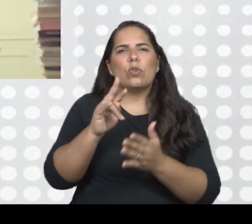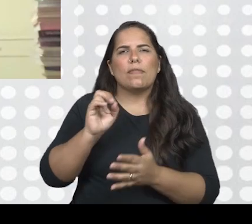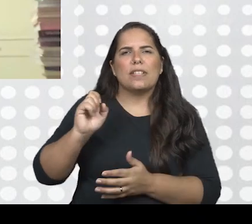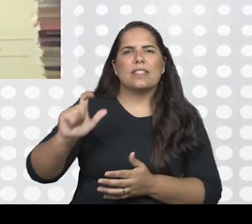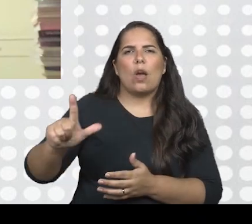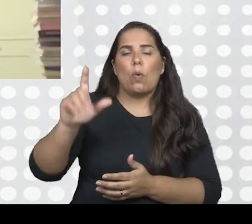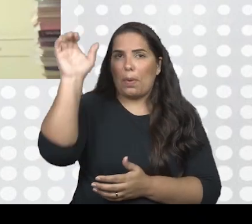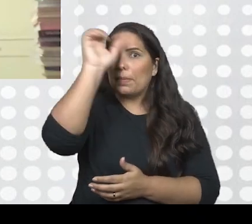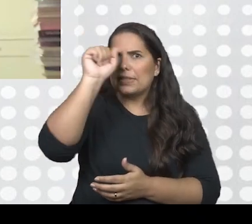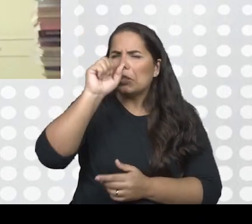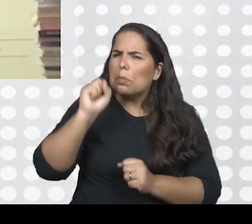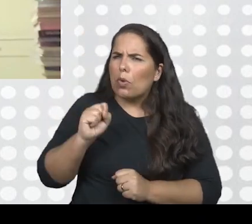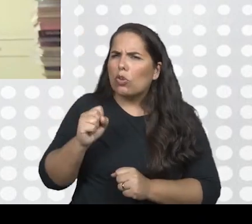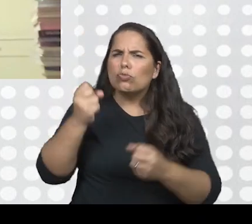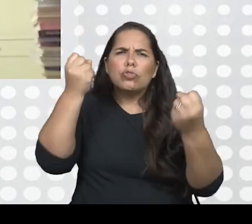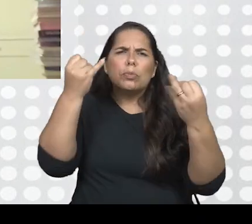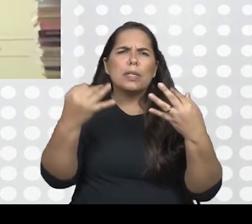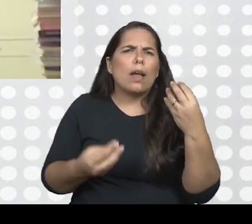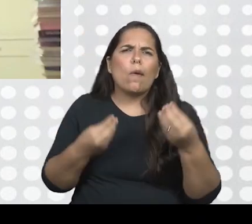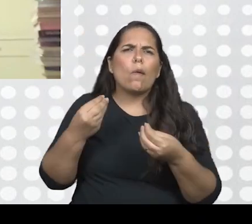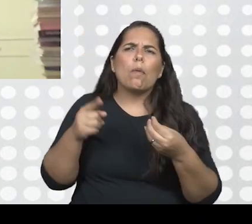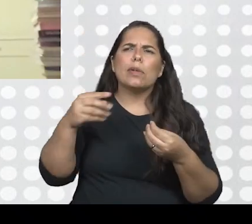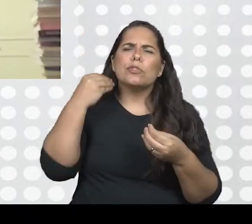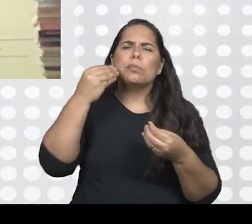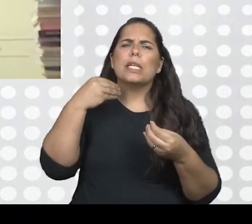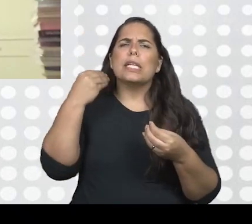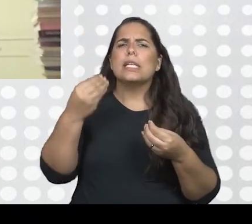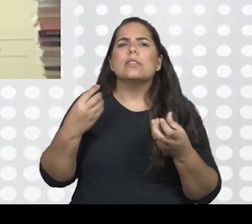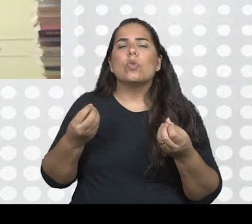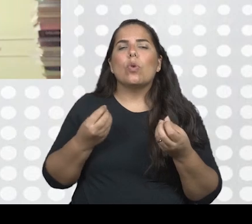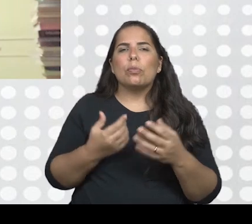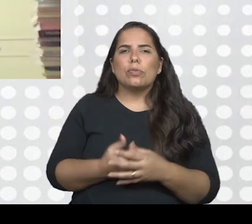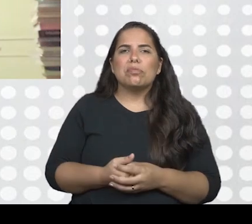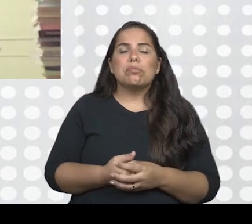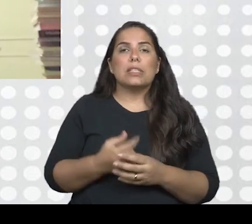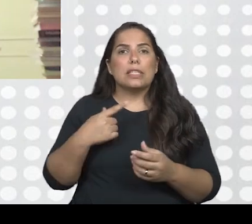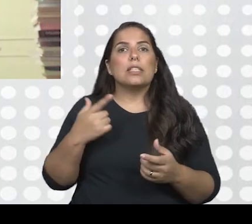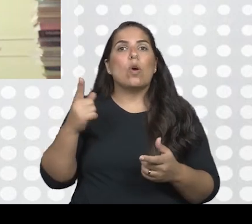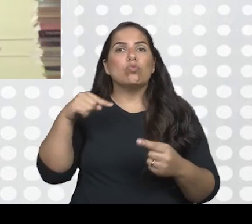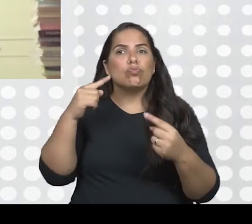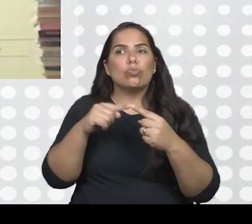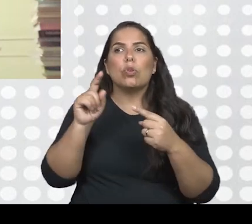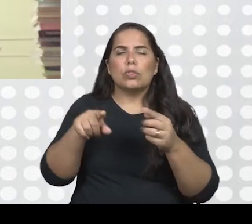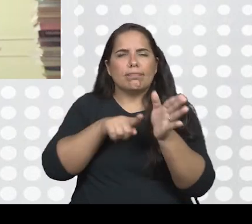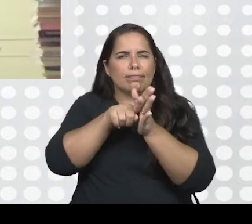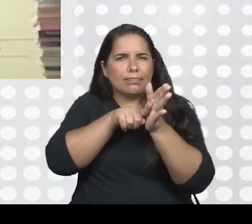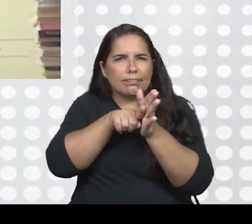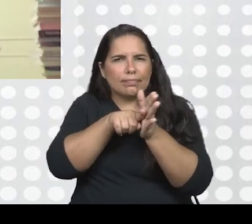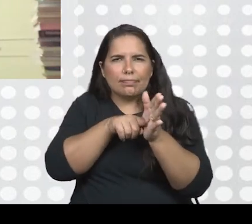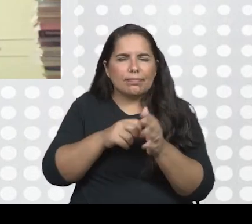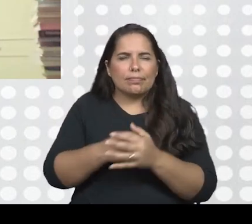aprendizagem. Você pode nos relatar como foi essa experiência e as conclusões dessa